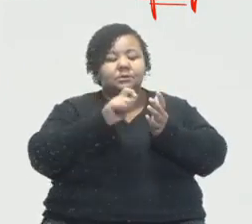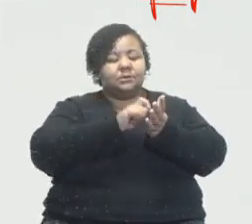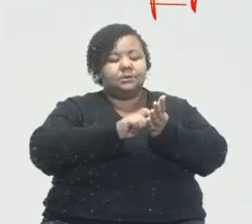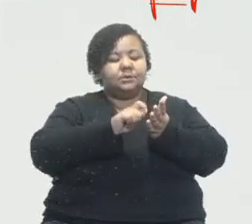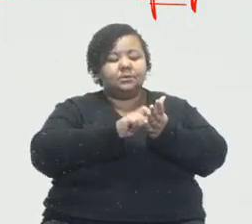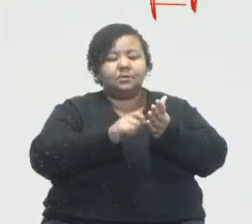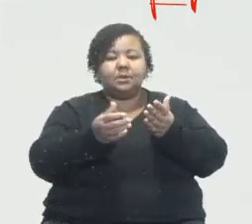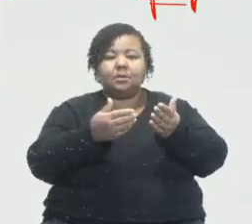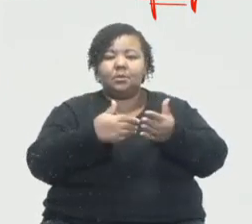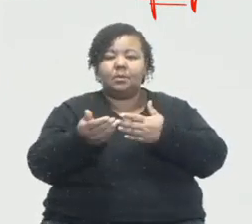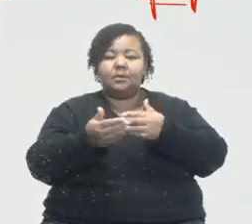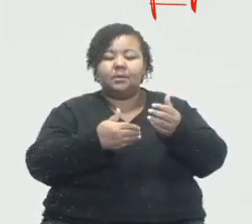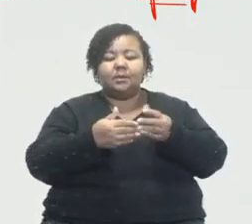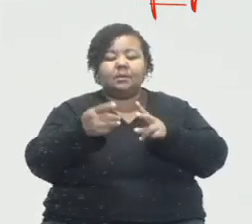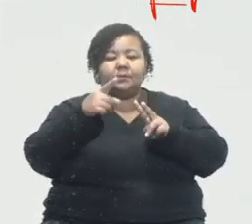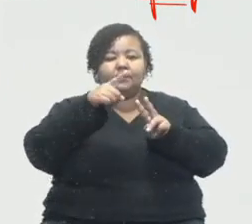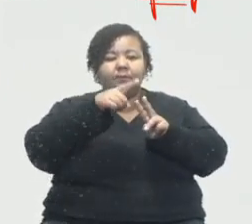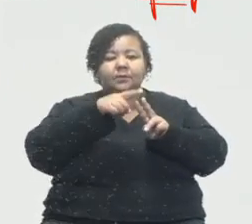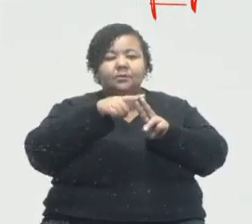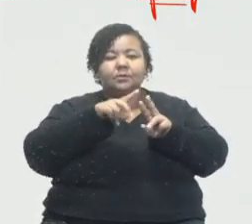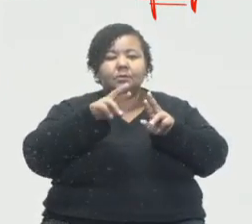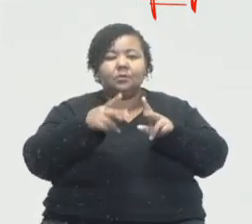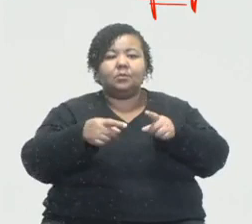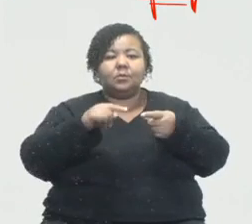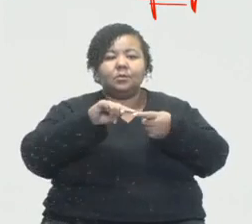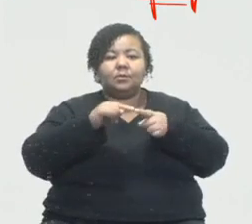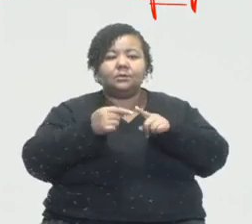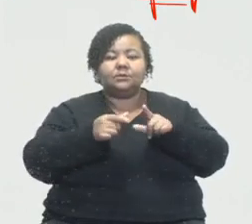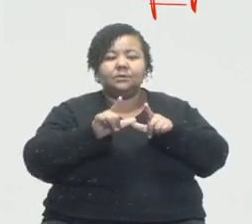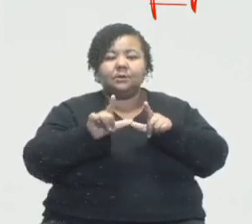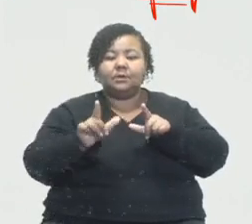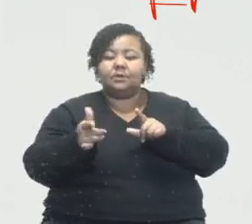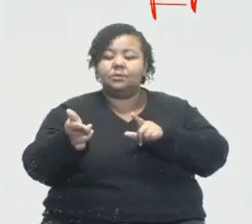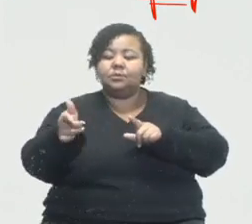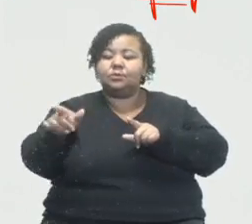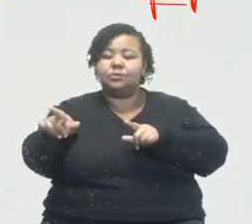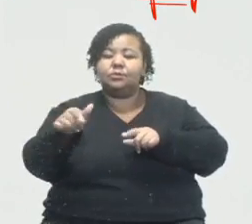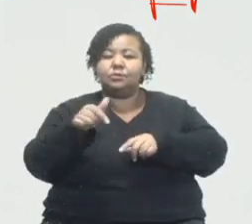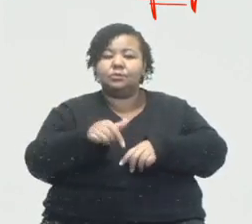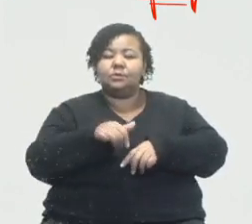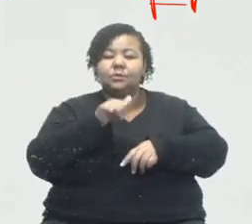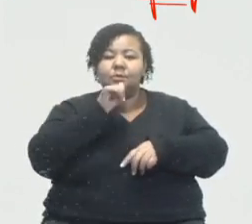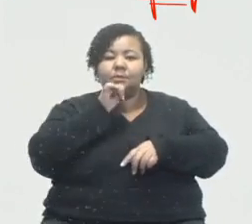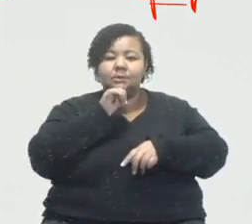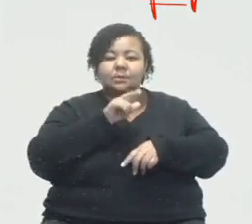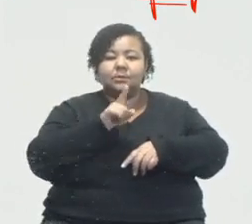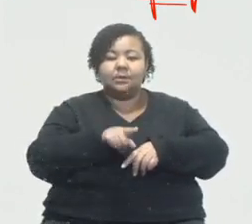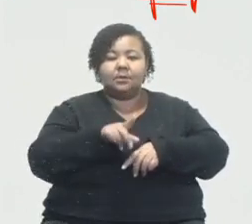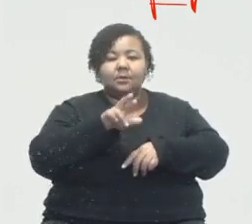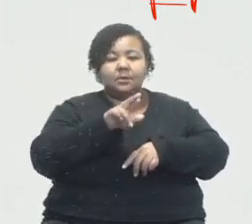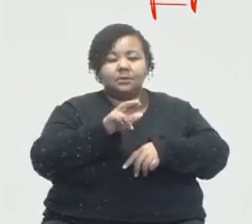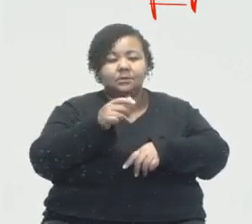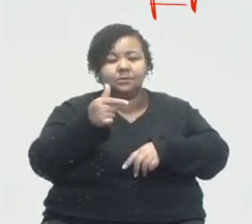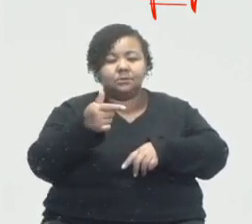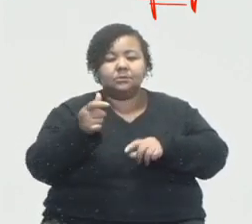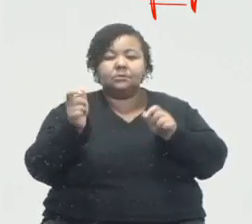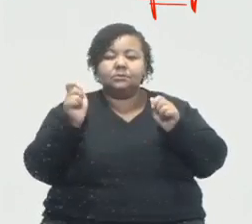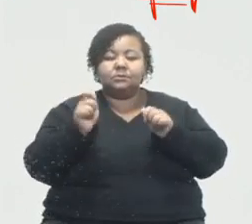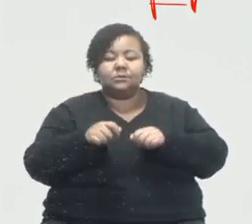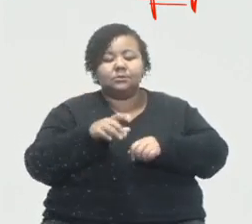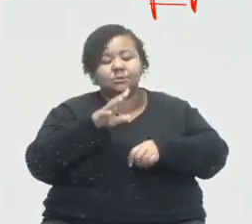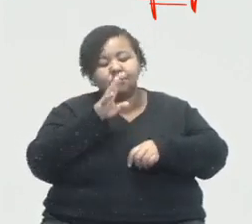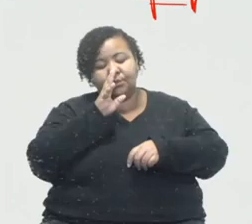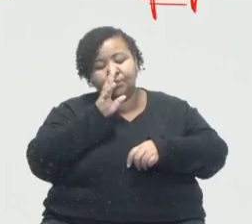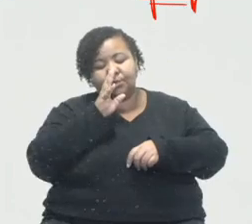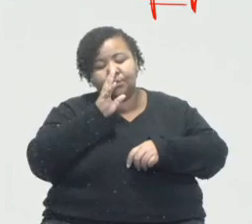vetor deste conjunto como combinação linear dos outros. Como o caso aqui era o R2, então é possível